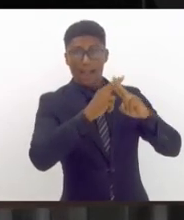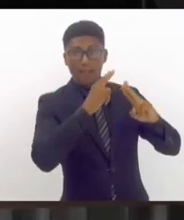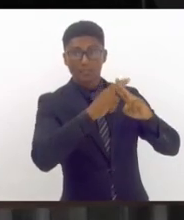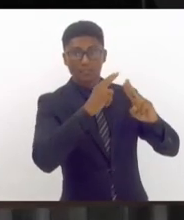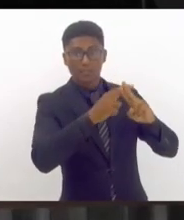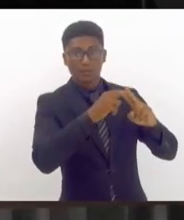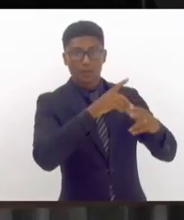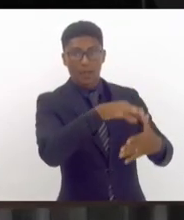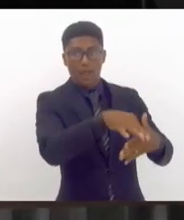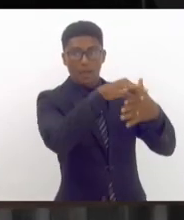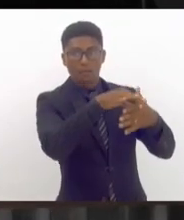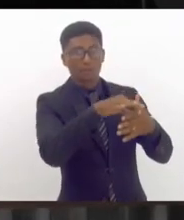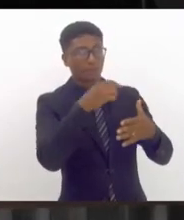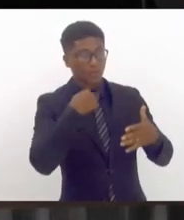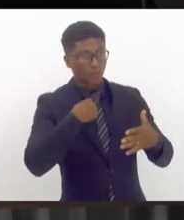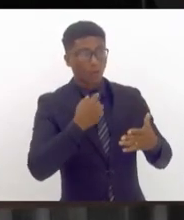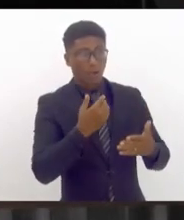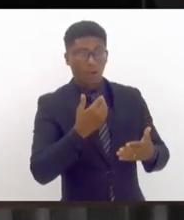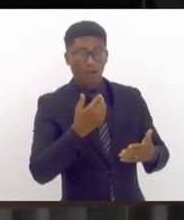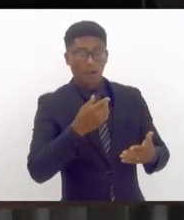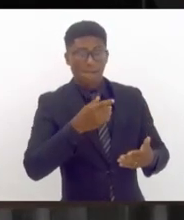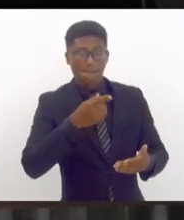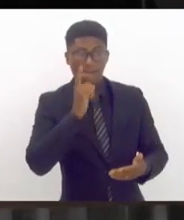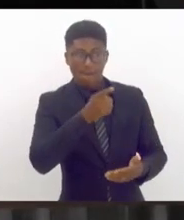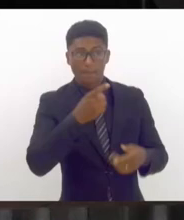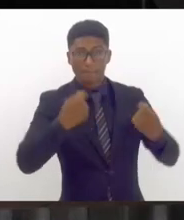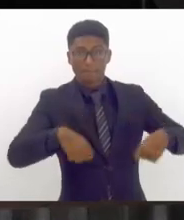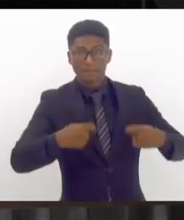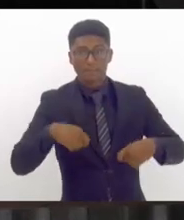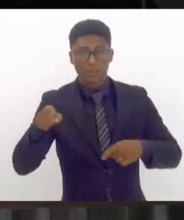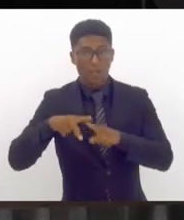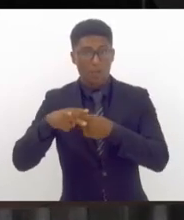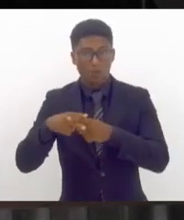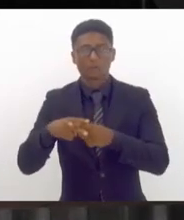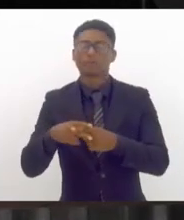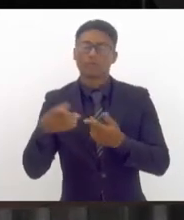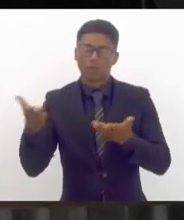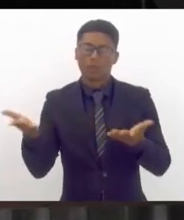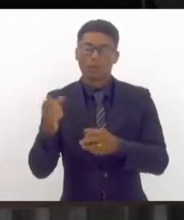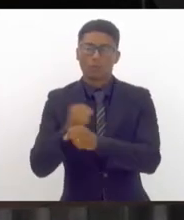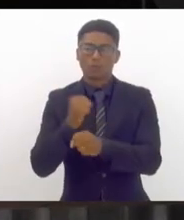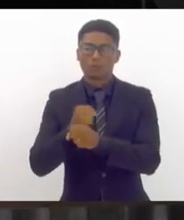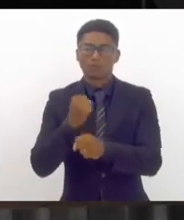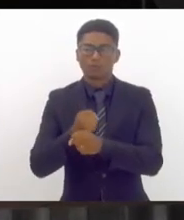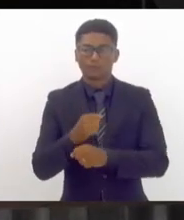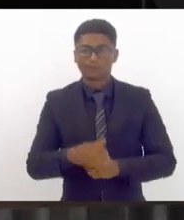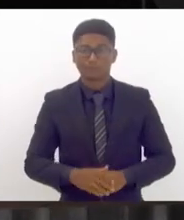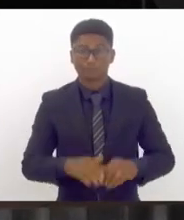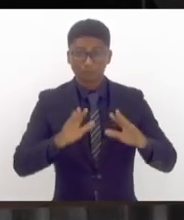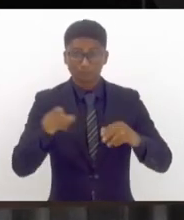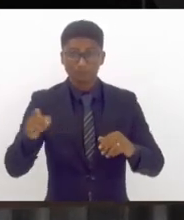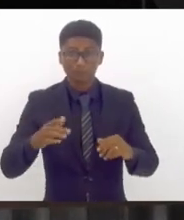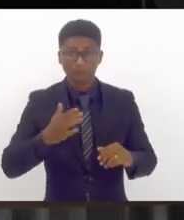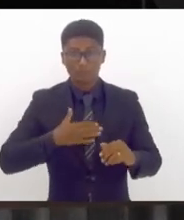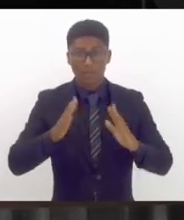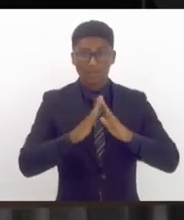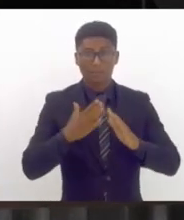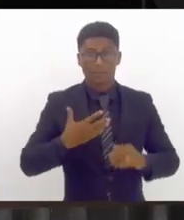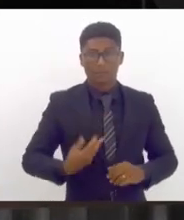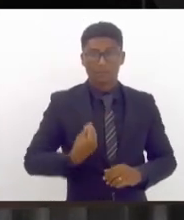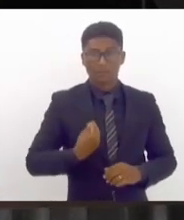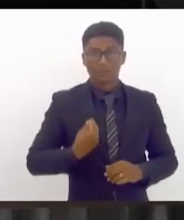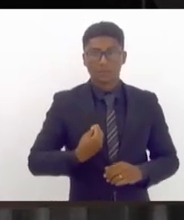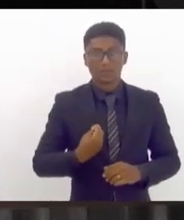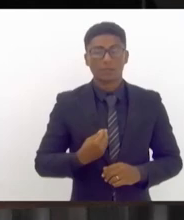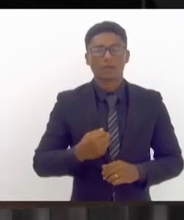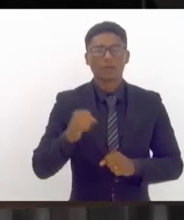está sendo feita lá. Mas o Minha Casa Minha Vida, lá do Vicenzo Rivetti, que foi entregue pelo ex-prefeito, é uma obra que foi prometida